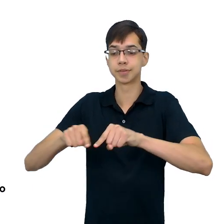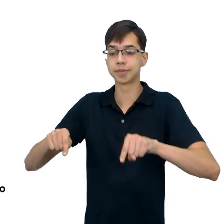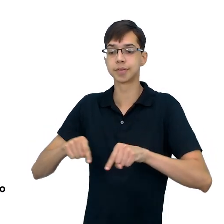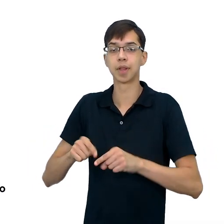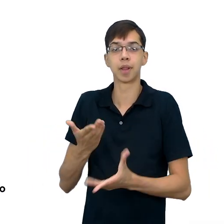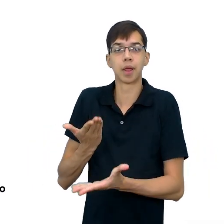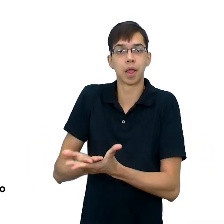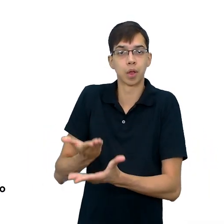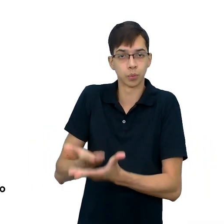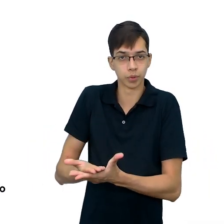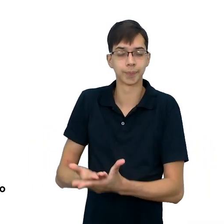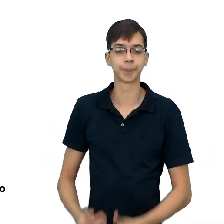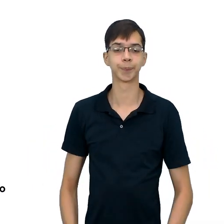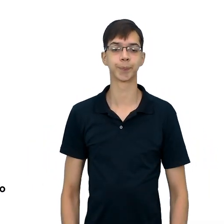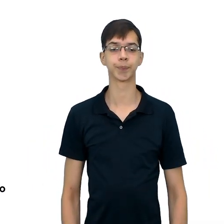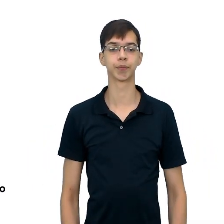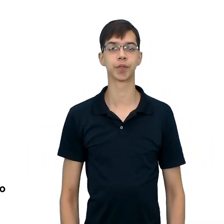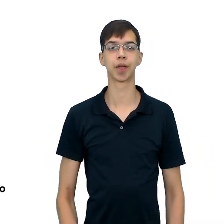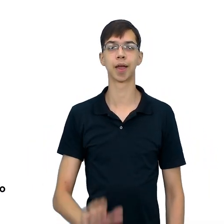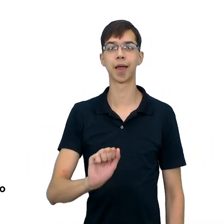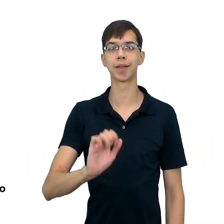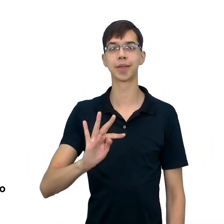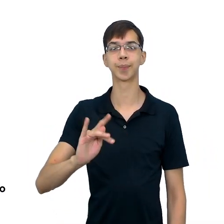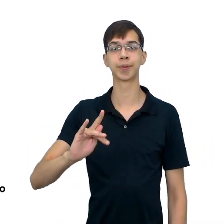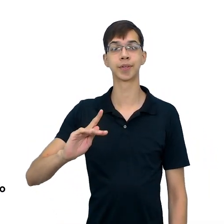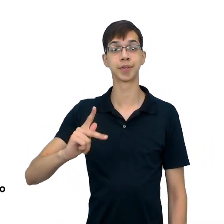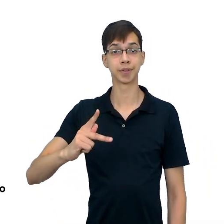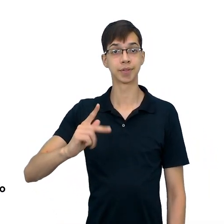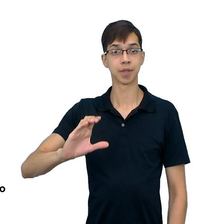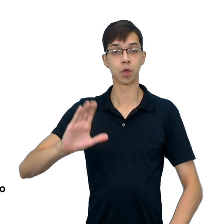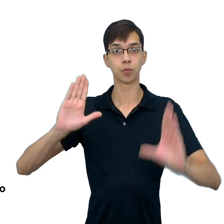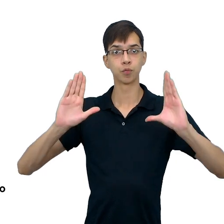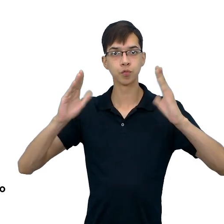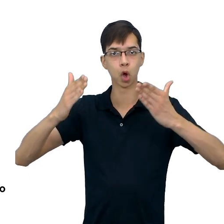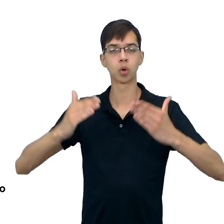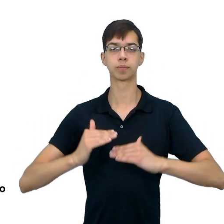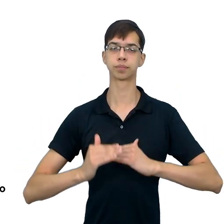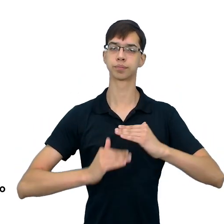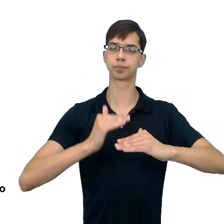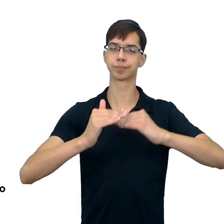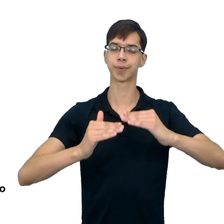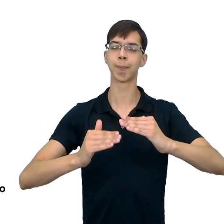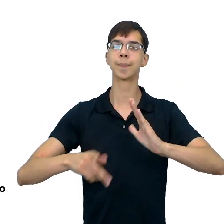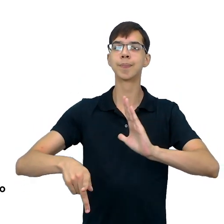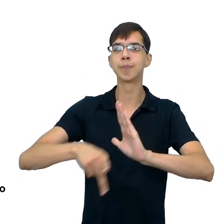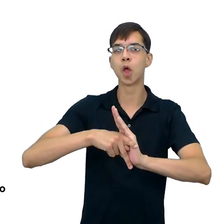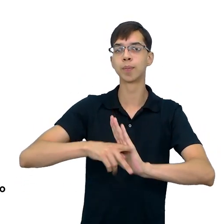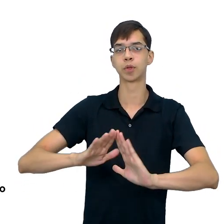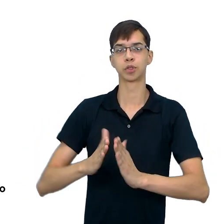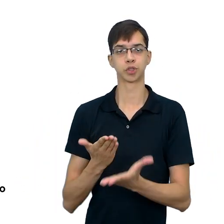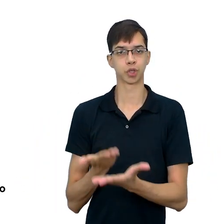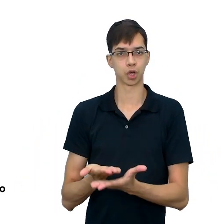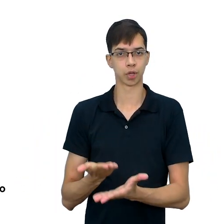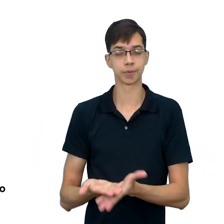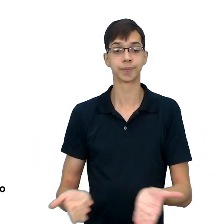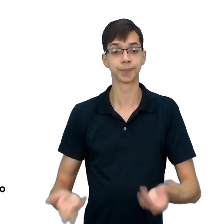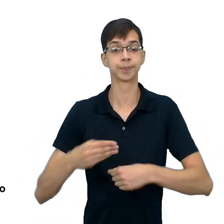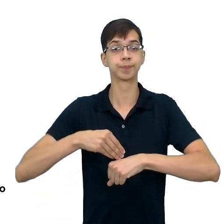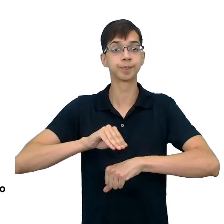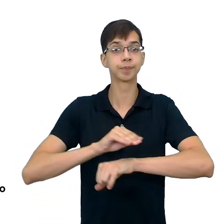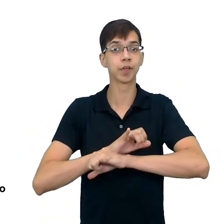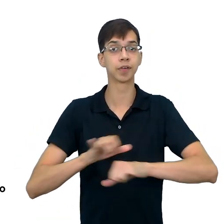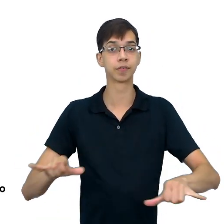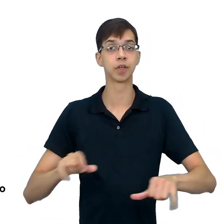de desdobramento na TPC da escola, né? Já visto aí que nós sugerimos aí